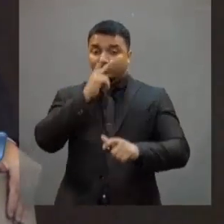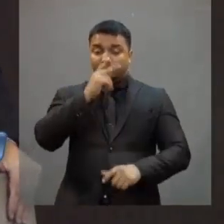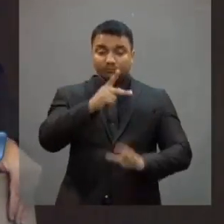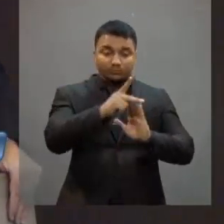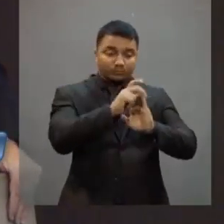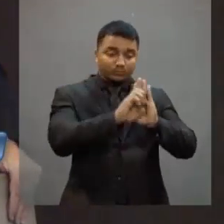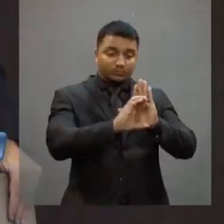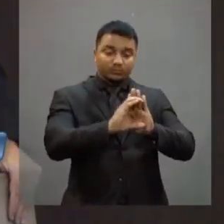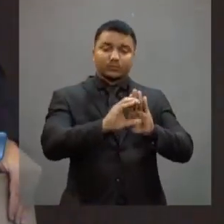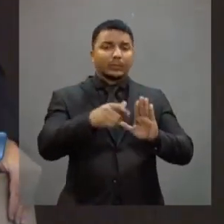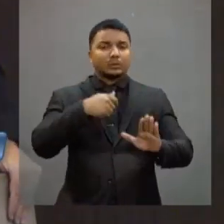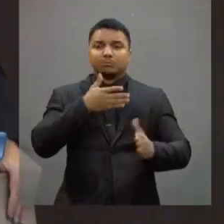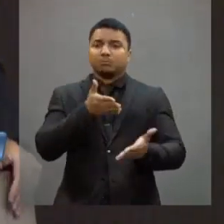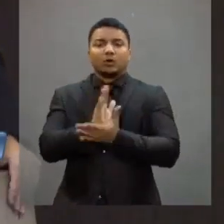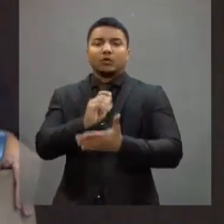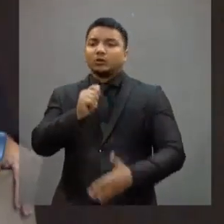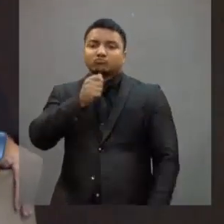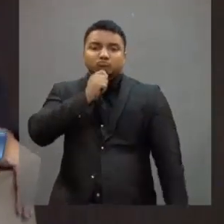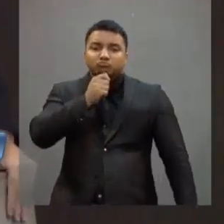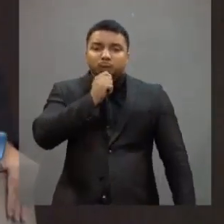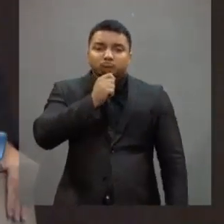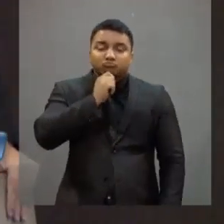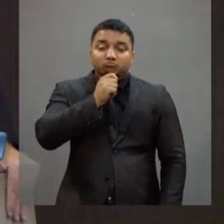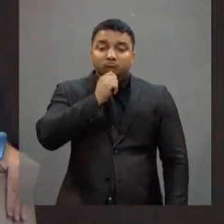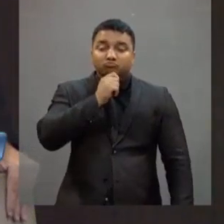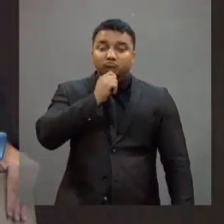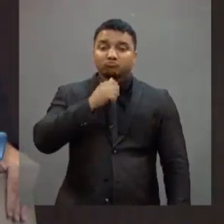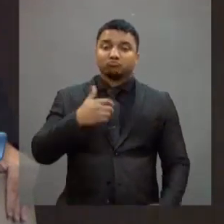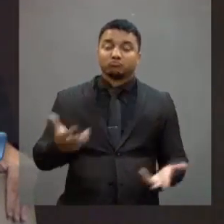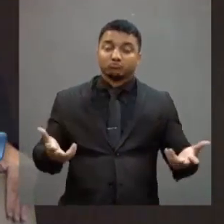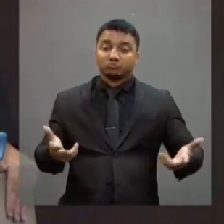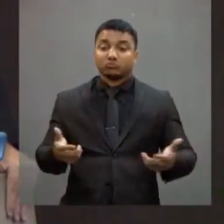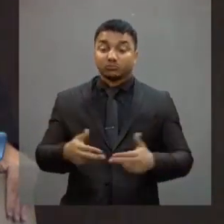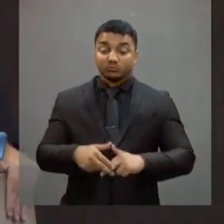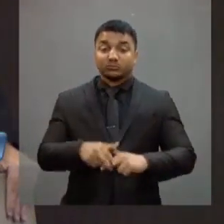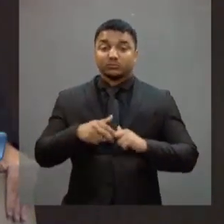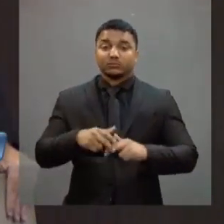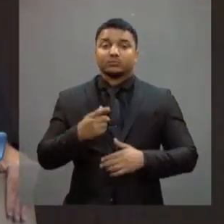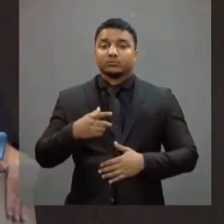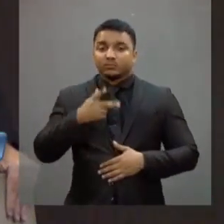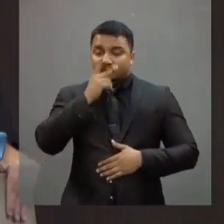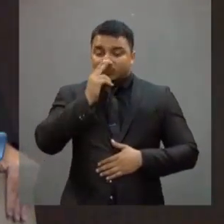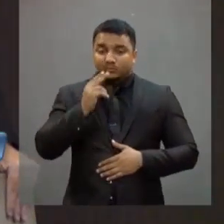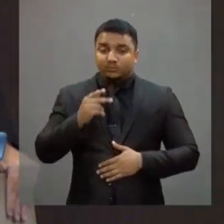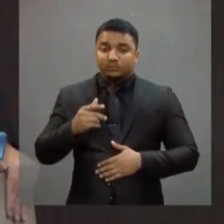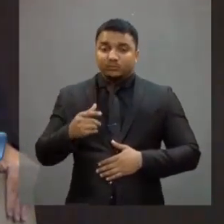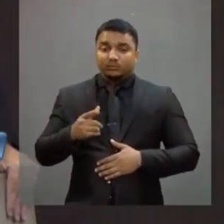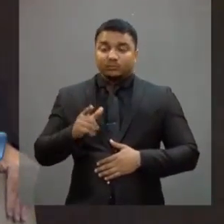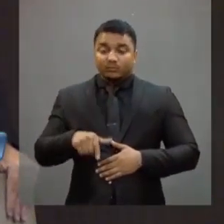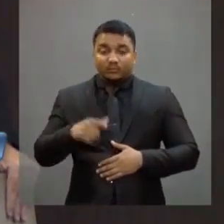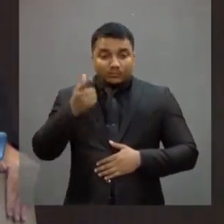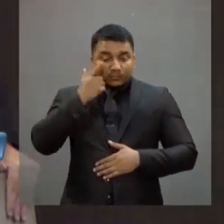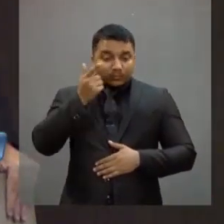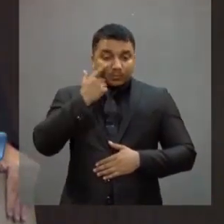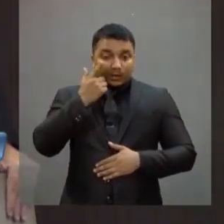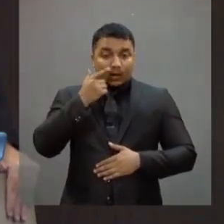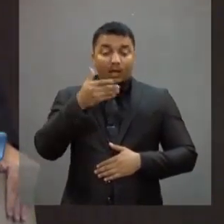não foi aprovada. Portanto, o governador, ele repete o seu comportamento. Quando o governo